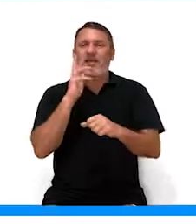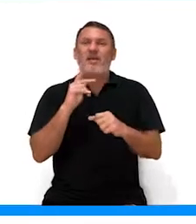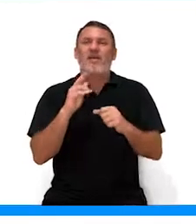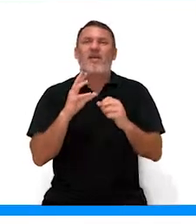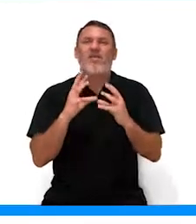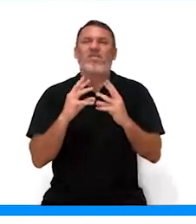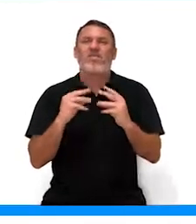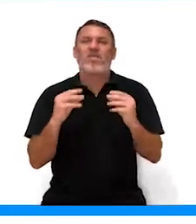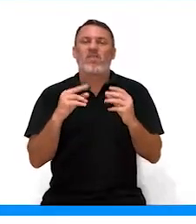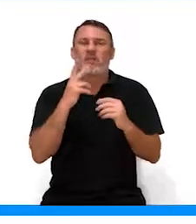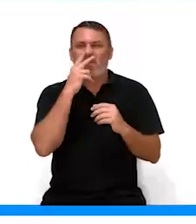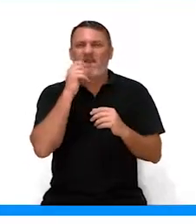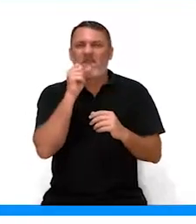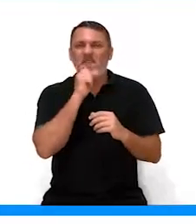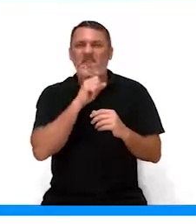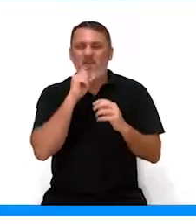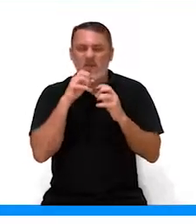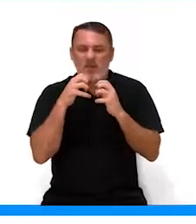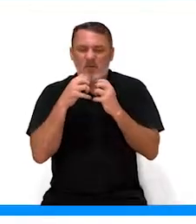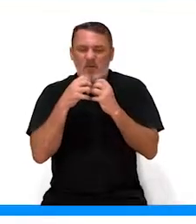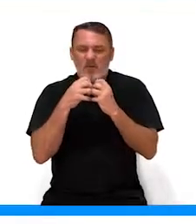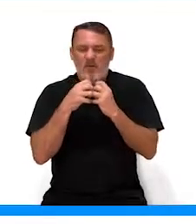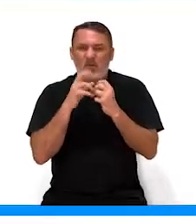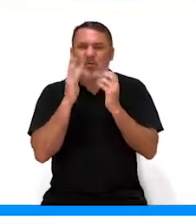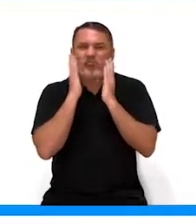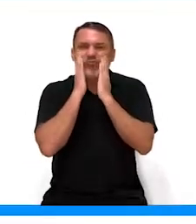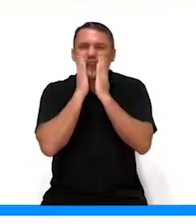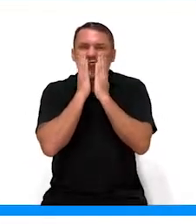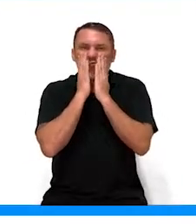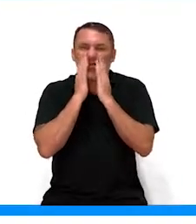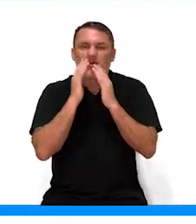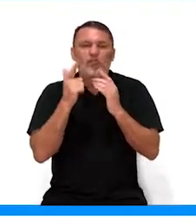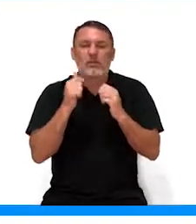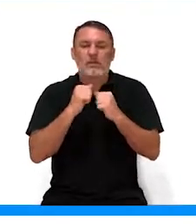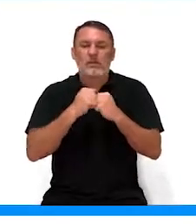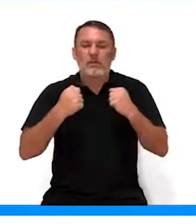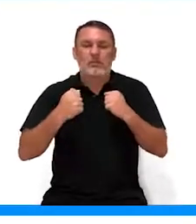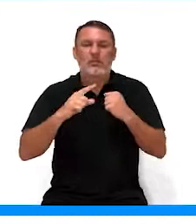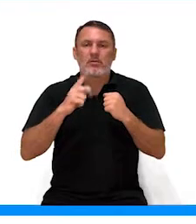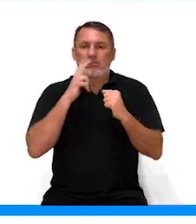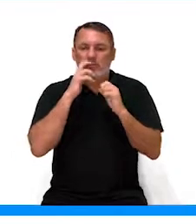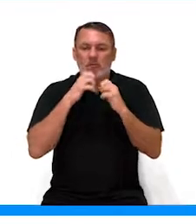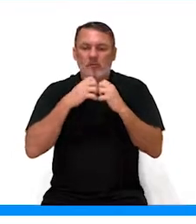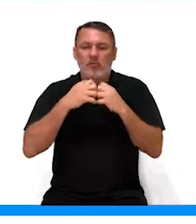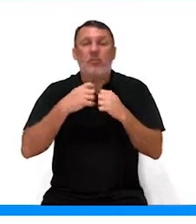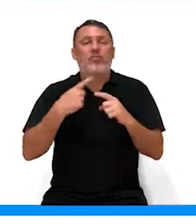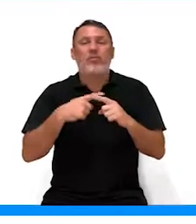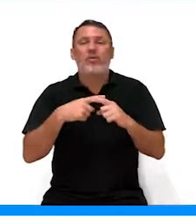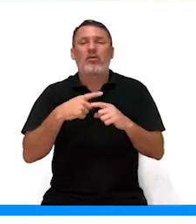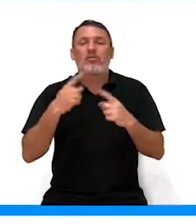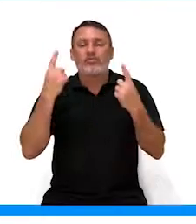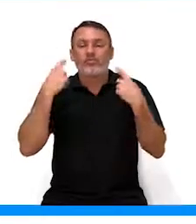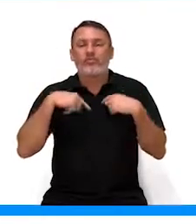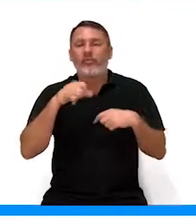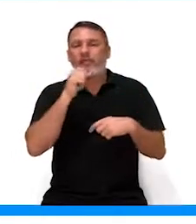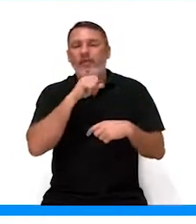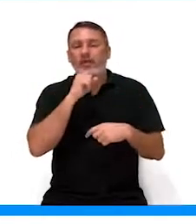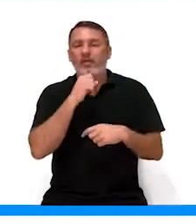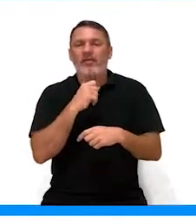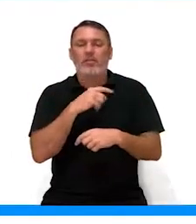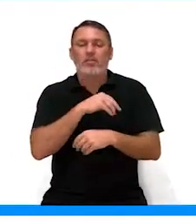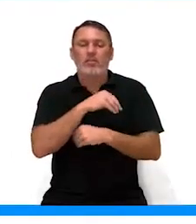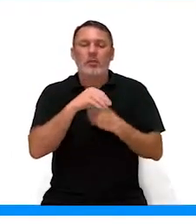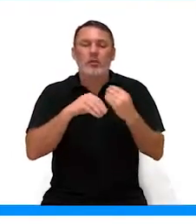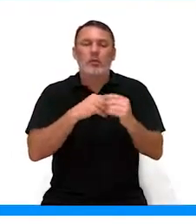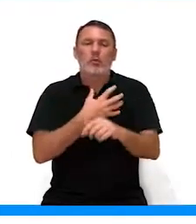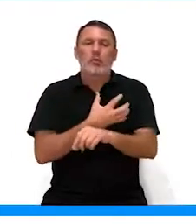a ter uma pele com rugas, né? Uma pele mais enrugada, com menos elasticidade, porque vão perdendo a quantidade dessas